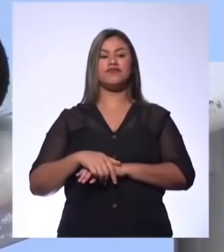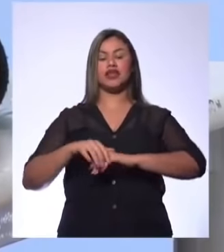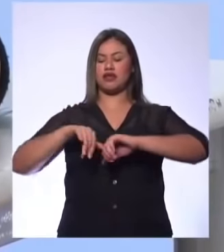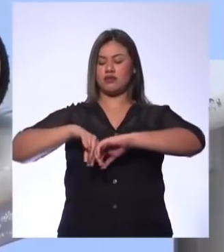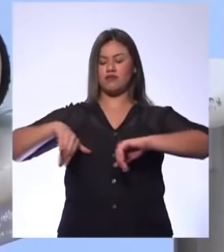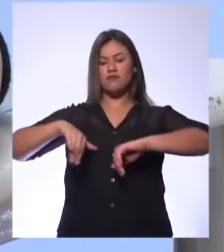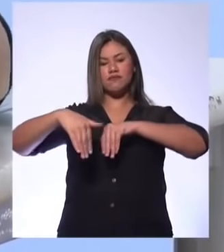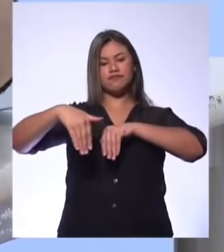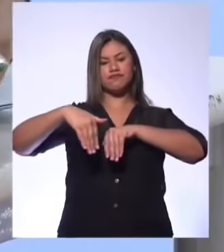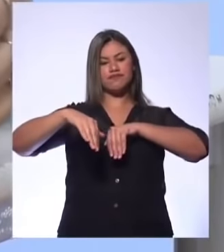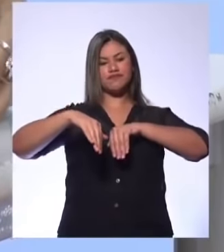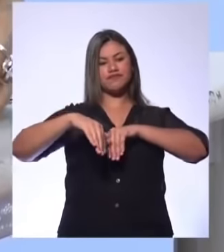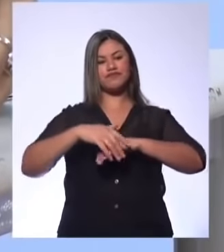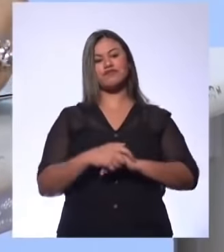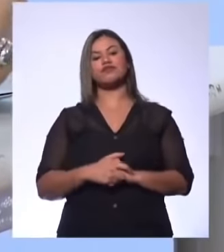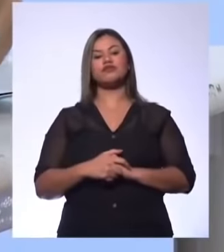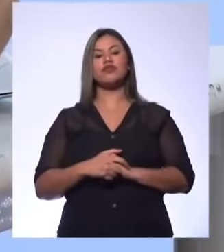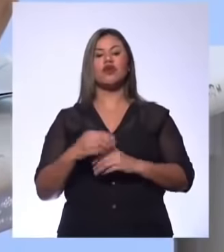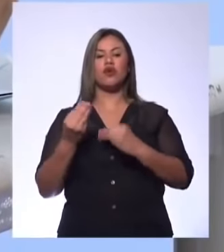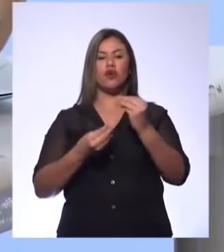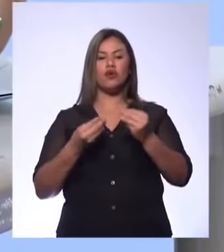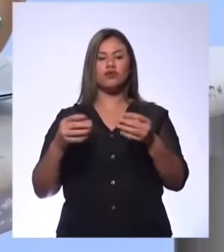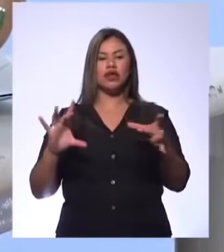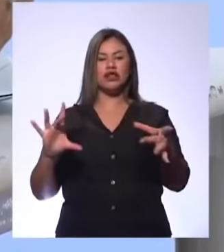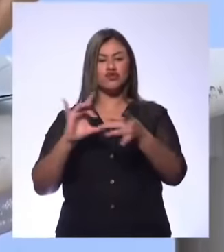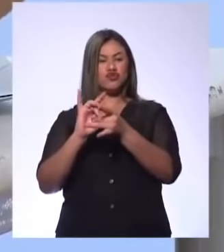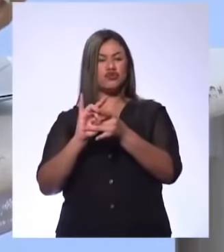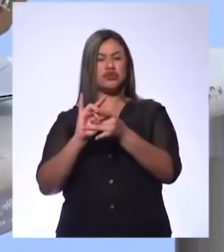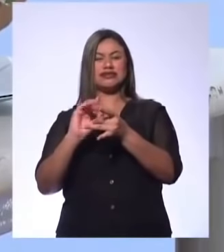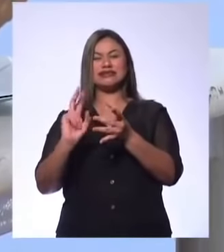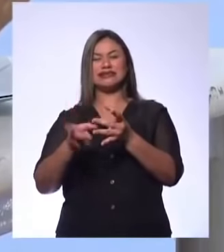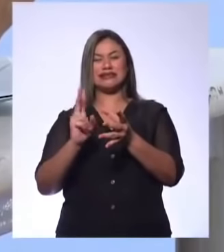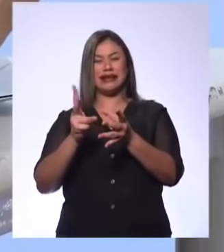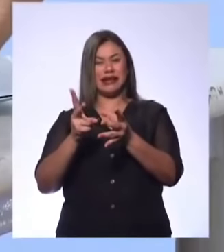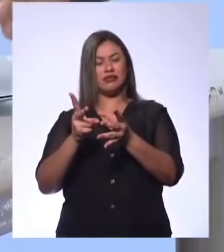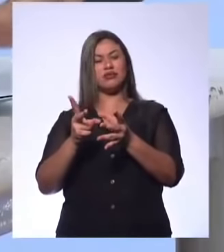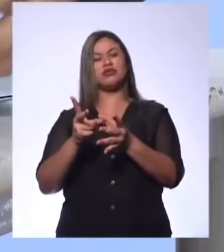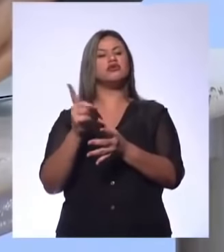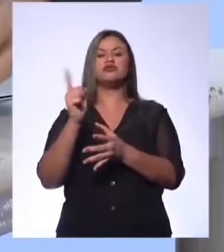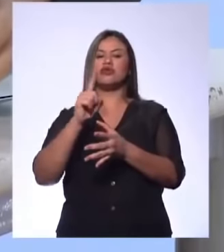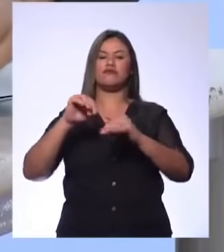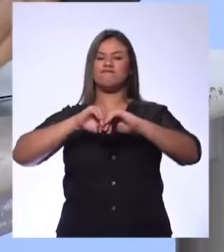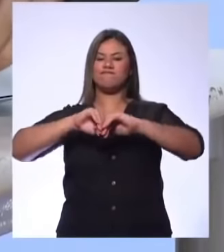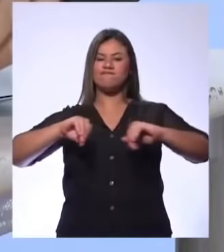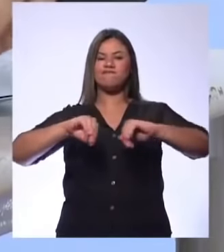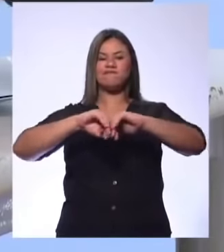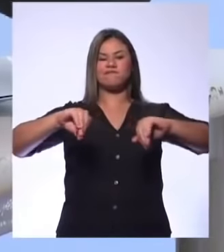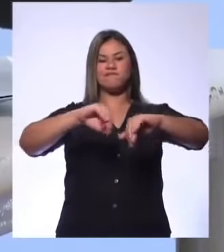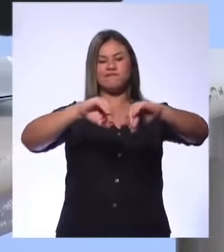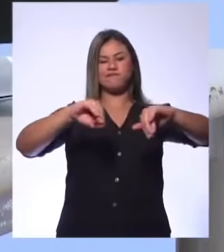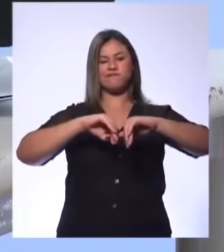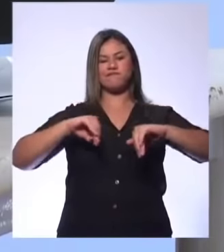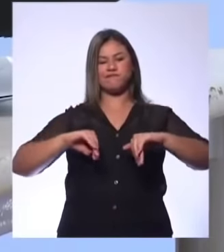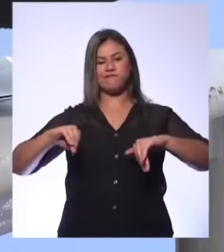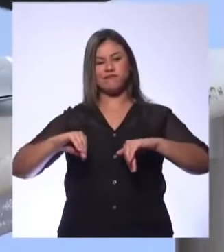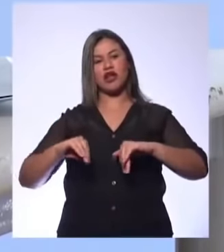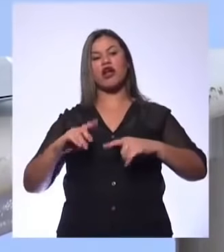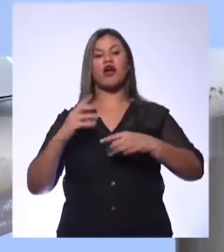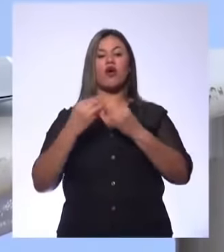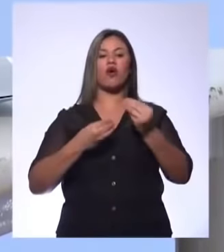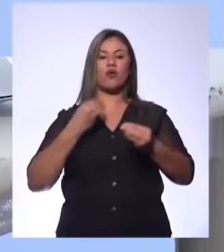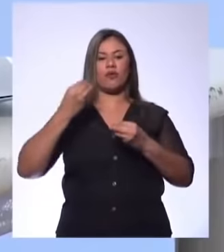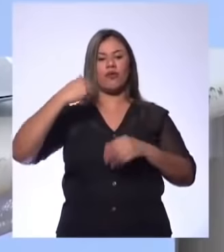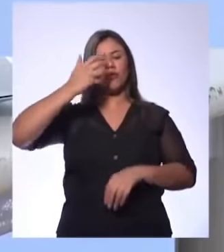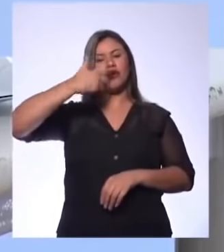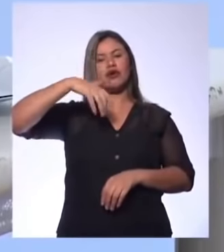ó, desfragmentada. O que vai acontecer? Vai se fragmentar em reinos, vai